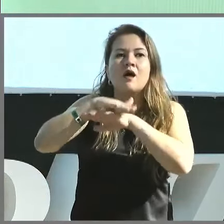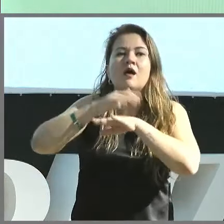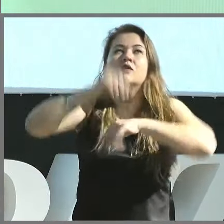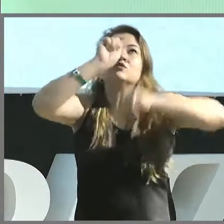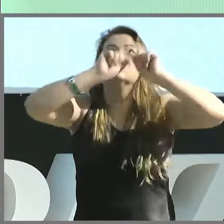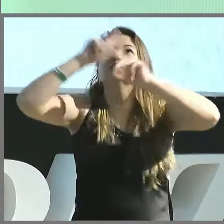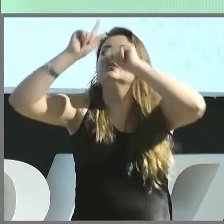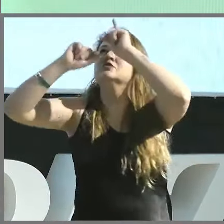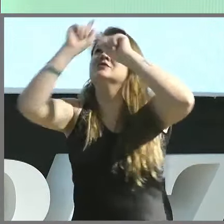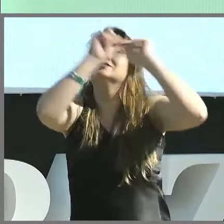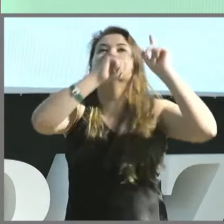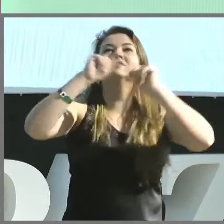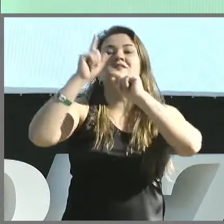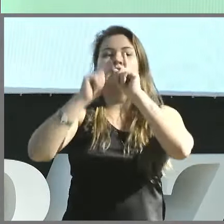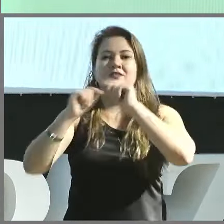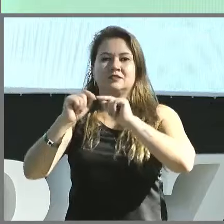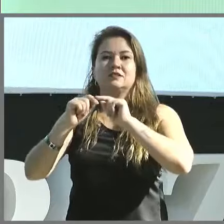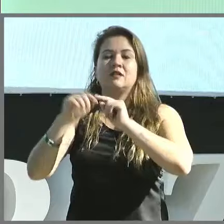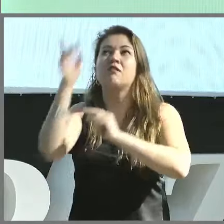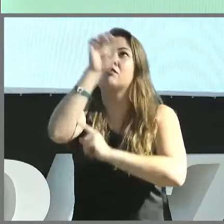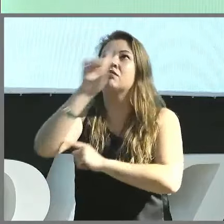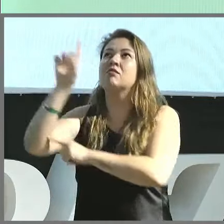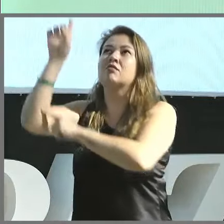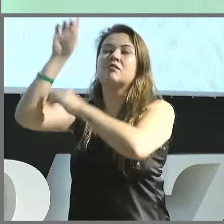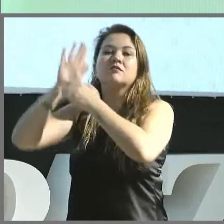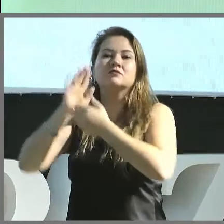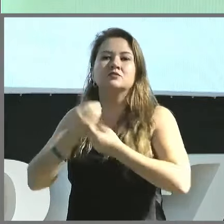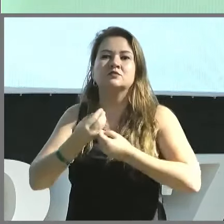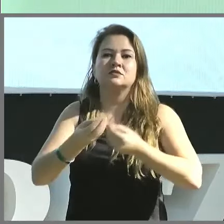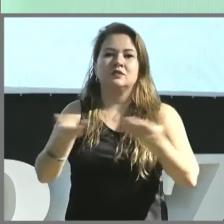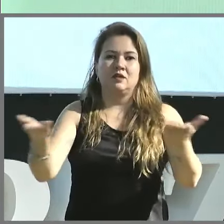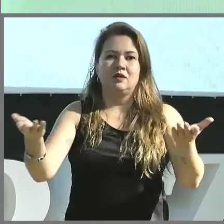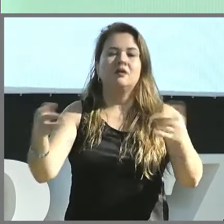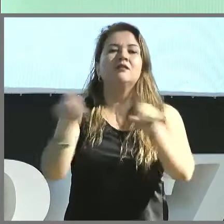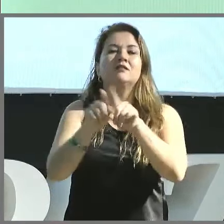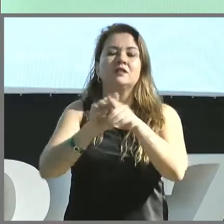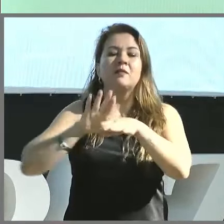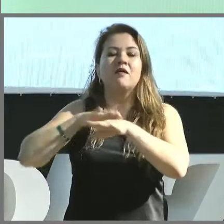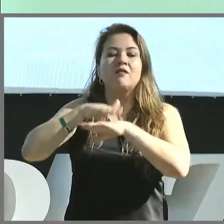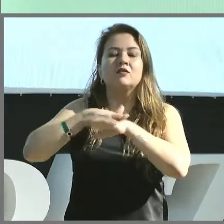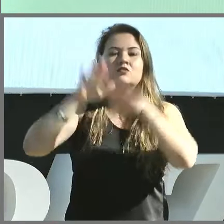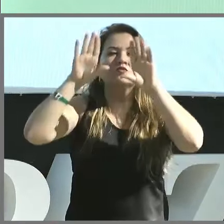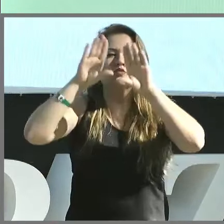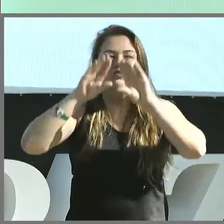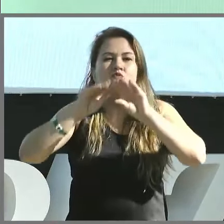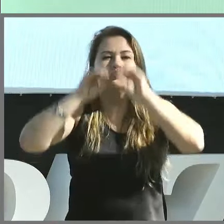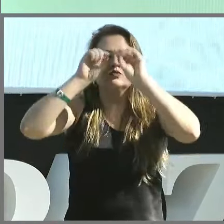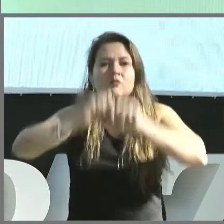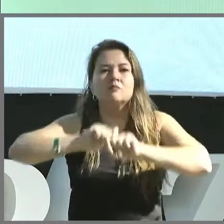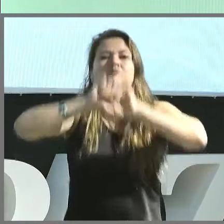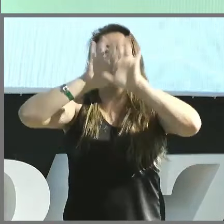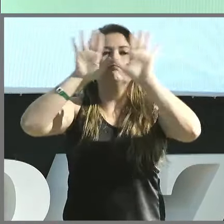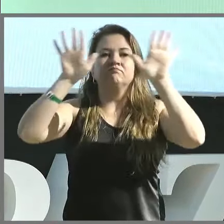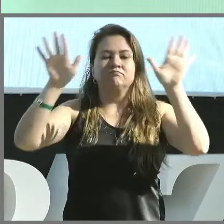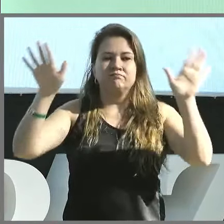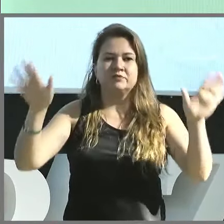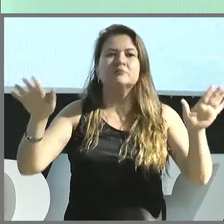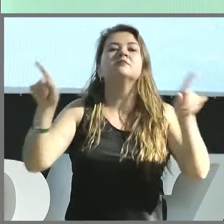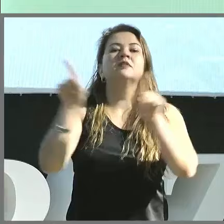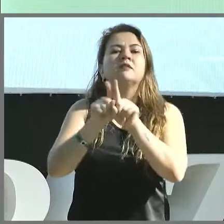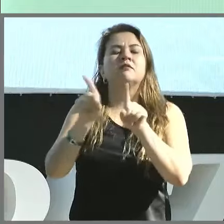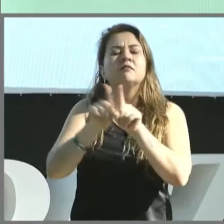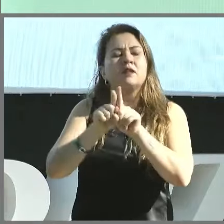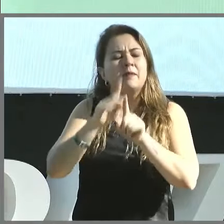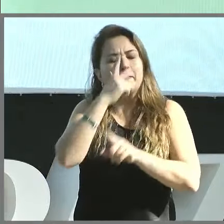ilumina, e as nuvens mais escuras ele desfaz. Ele veio, agitou a nossa alma, tirou o